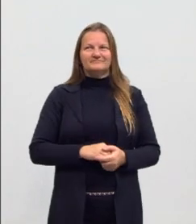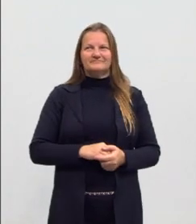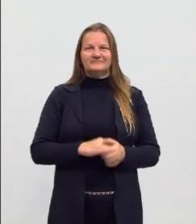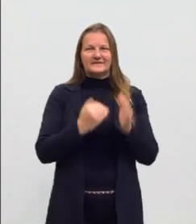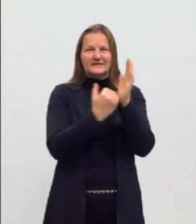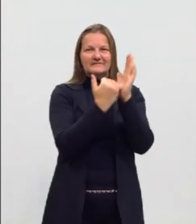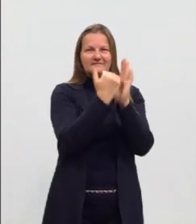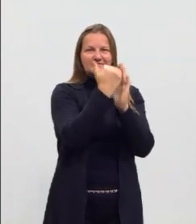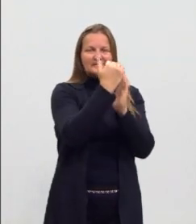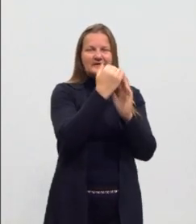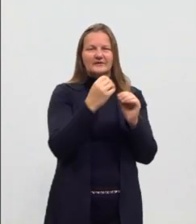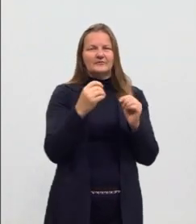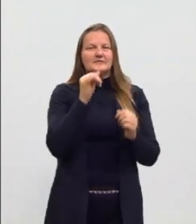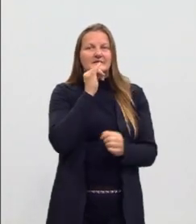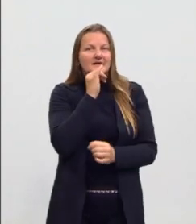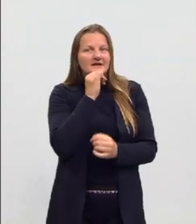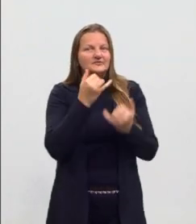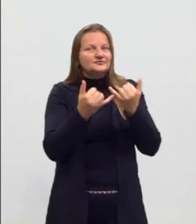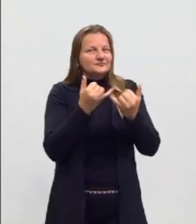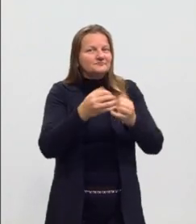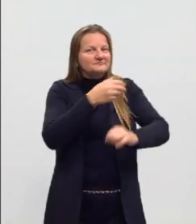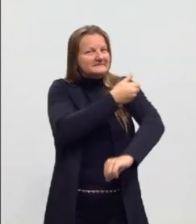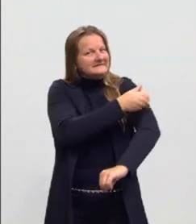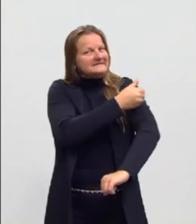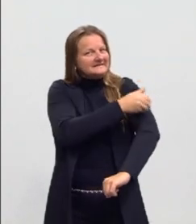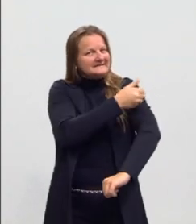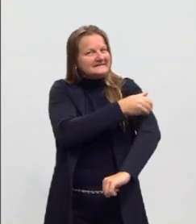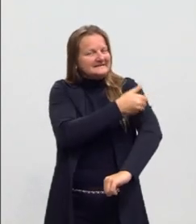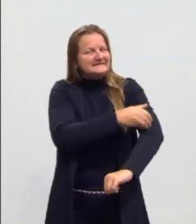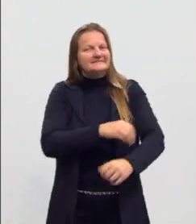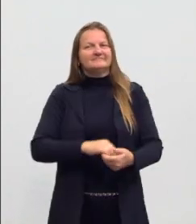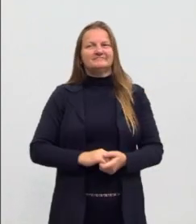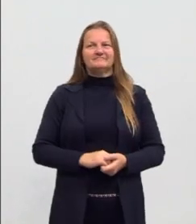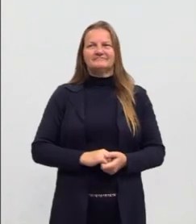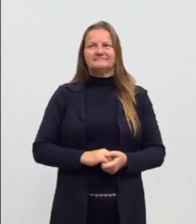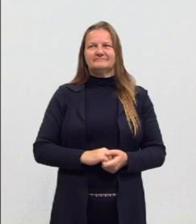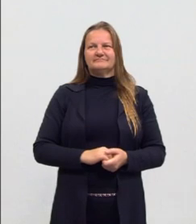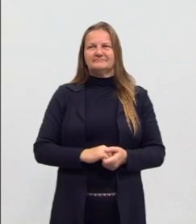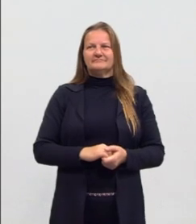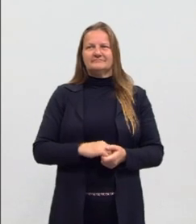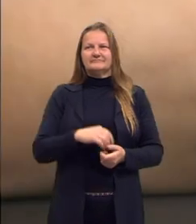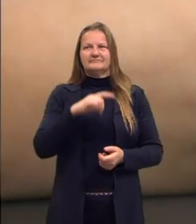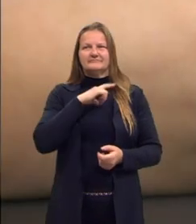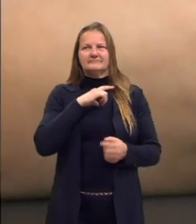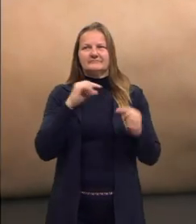outra escada viu por isso que a gente tem que ir mudando as escalas você agora ele vai mudar